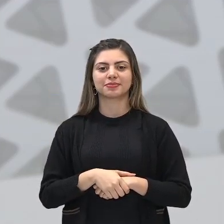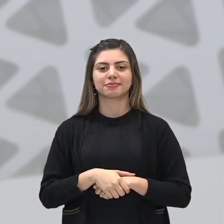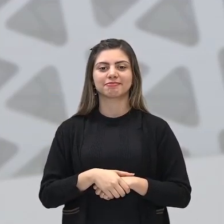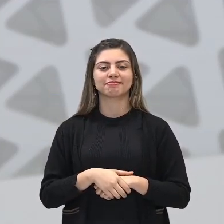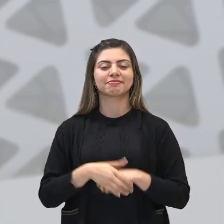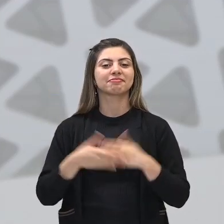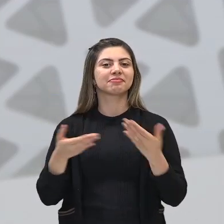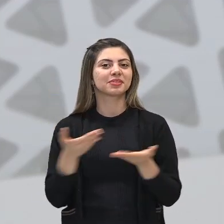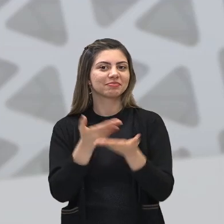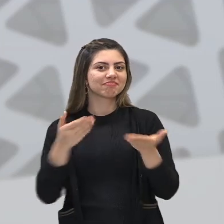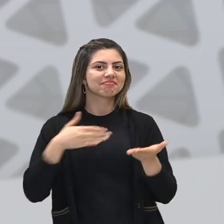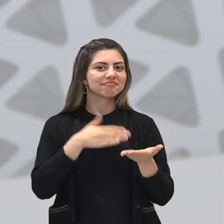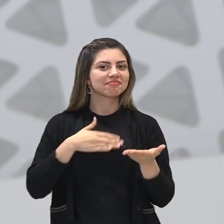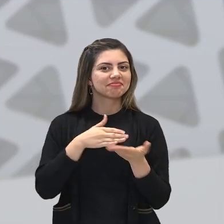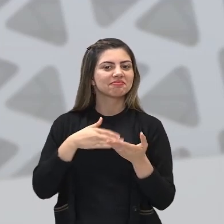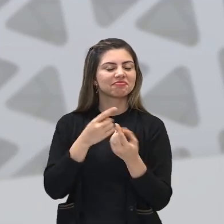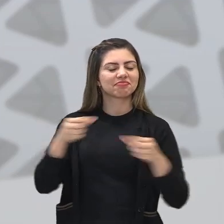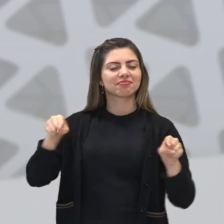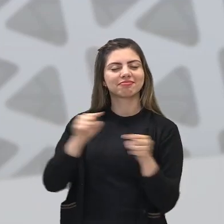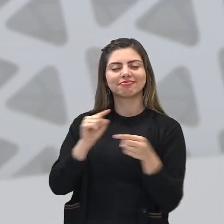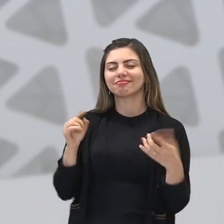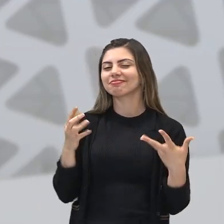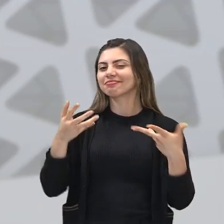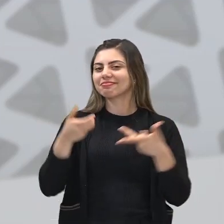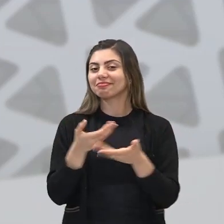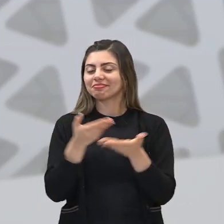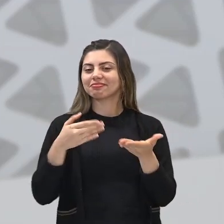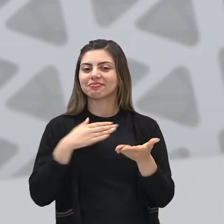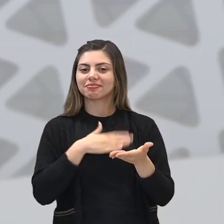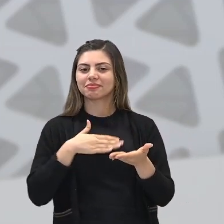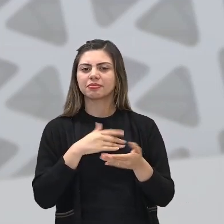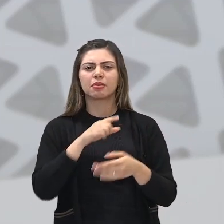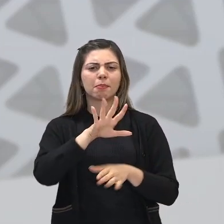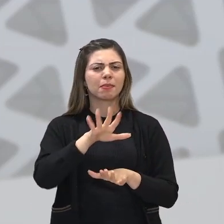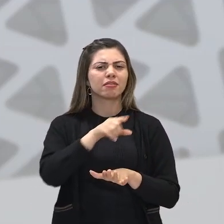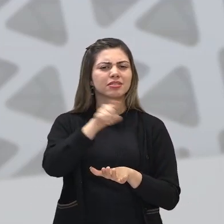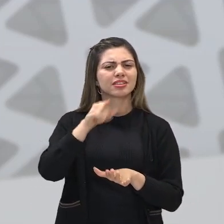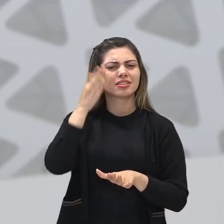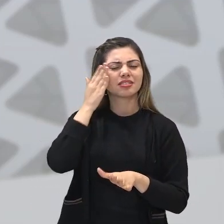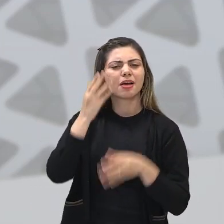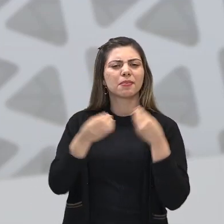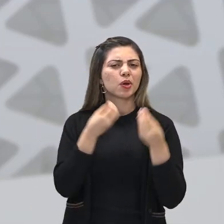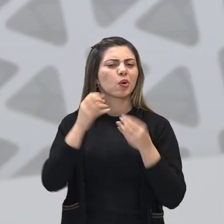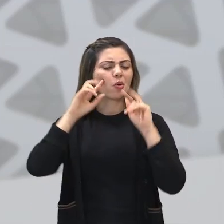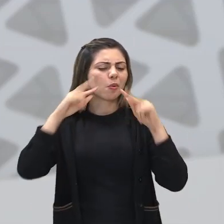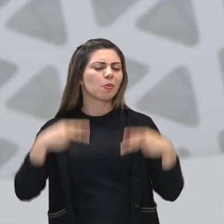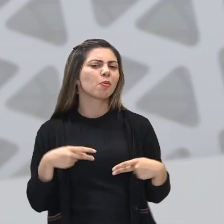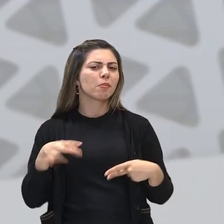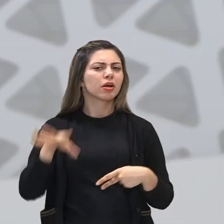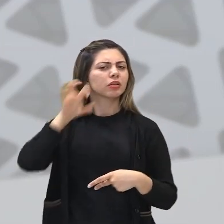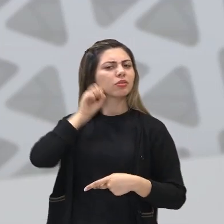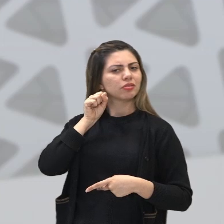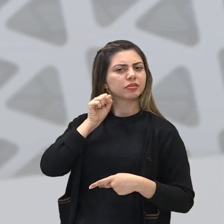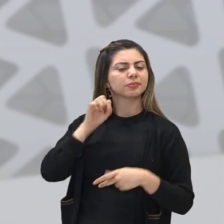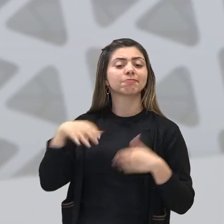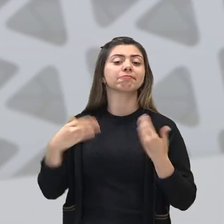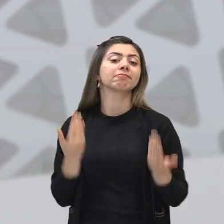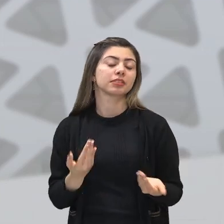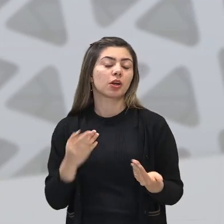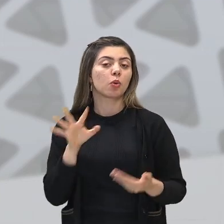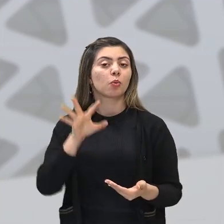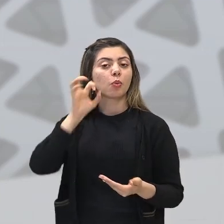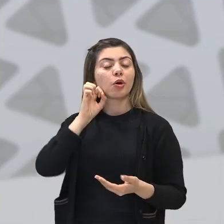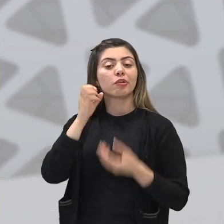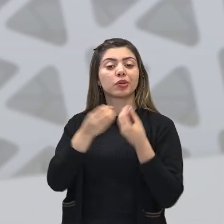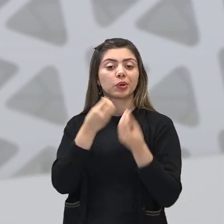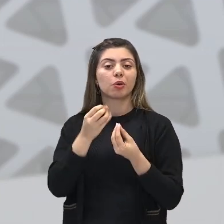Quem é que não gosta de ouvir sua música favorita? Mas você sabe como os seres humanos ouvem os sons? Bem, os sons